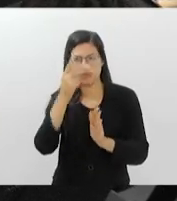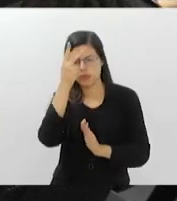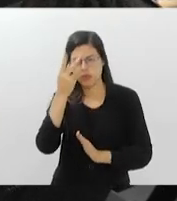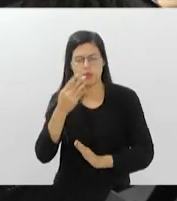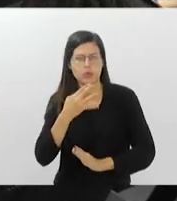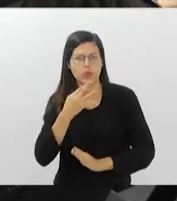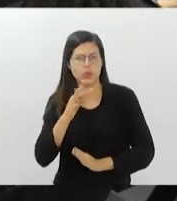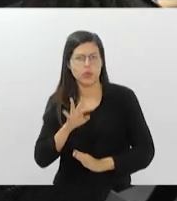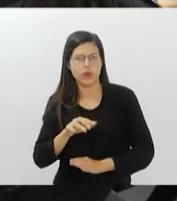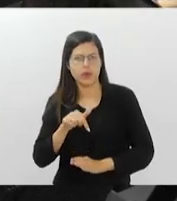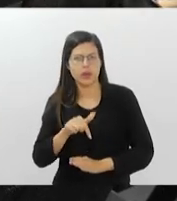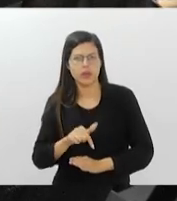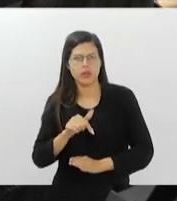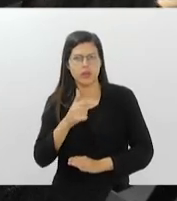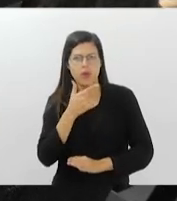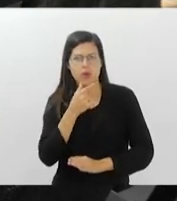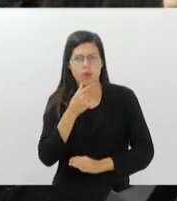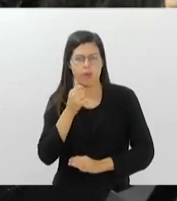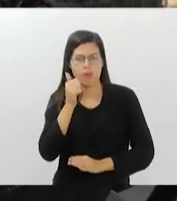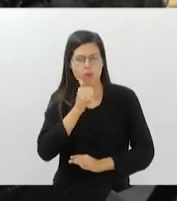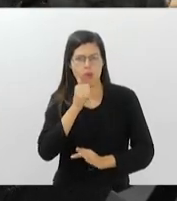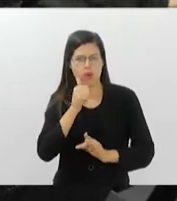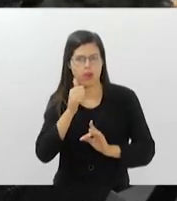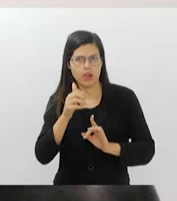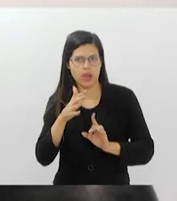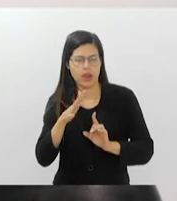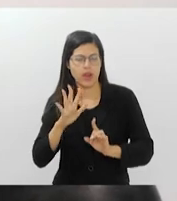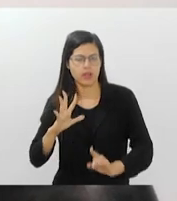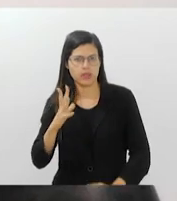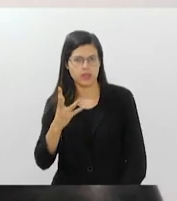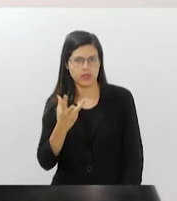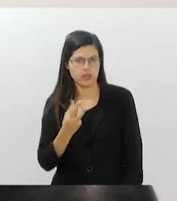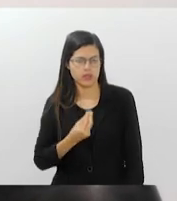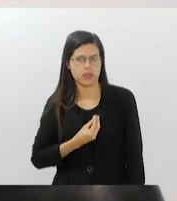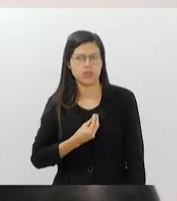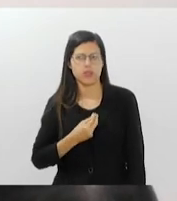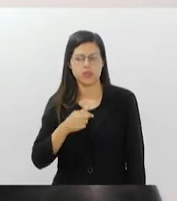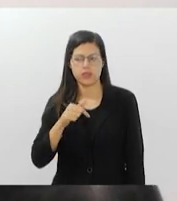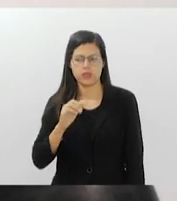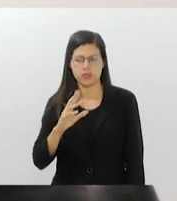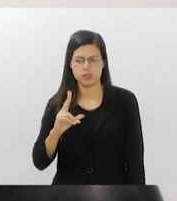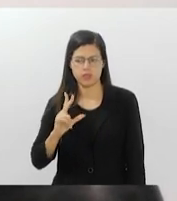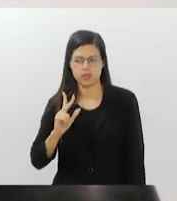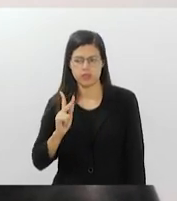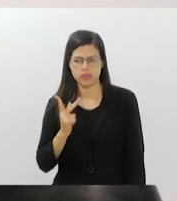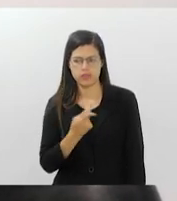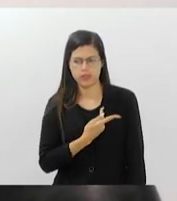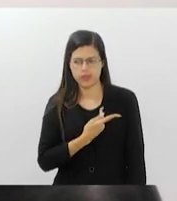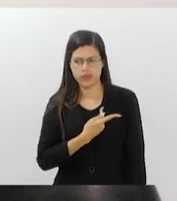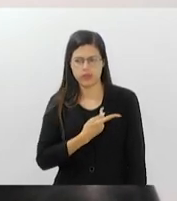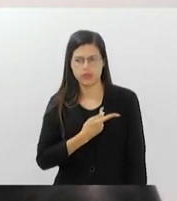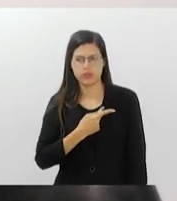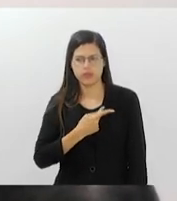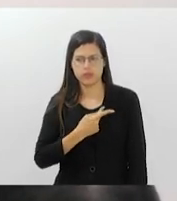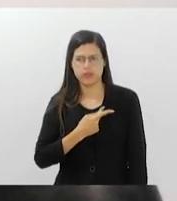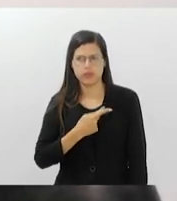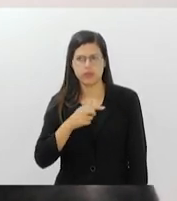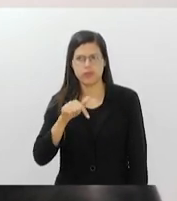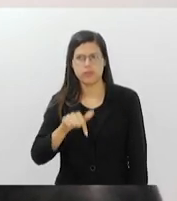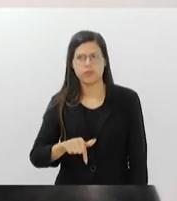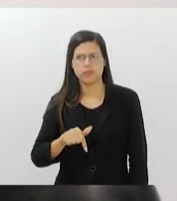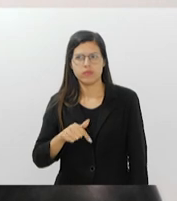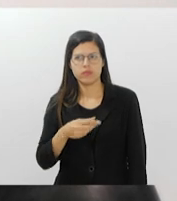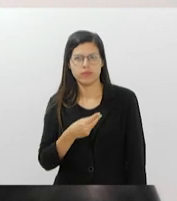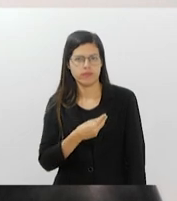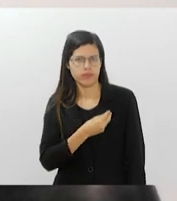é homens e mulheres TRANS e travestis vivendo convivendo com a kv e aides aqui no Rio de Janeiro também sou suplente